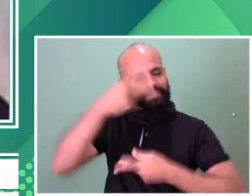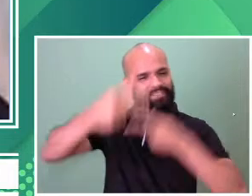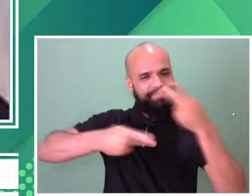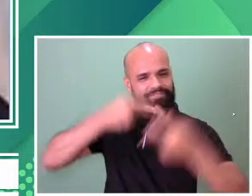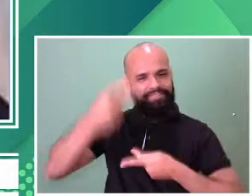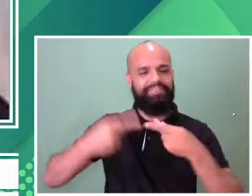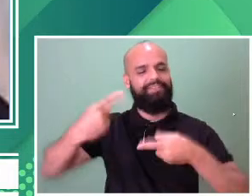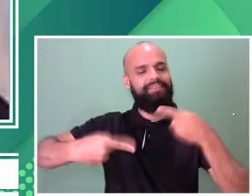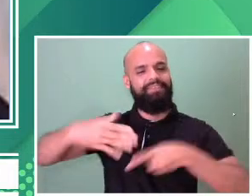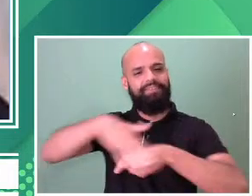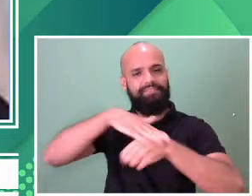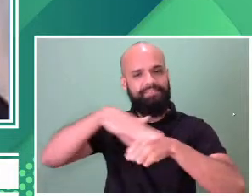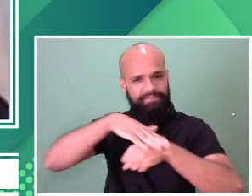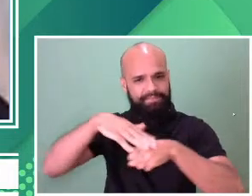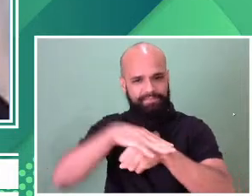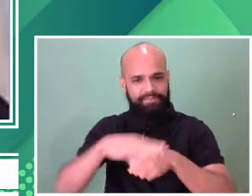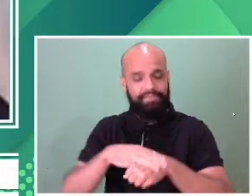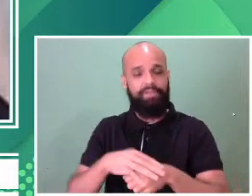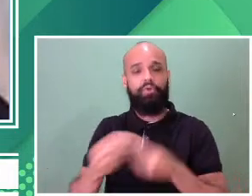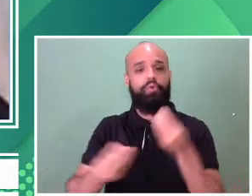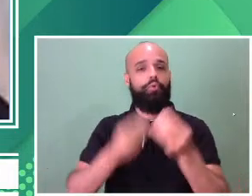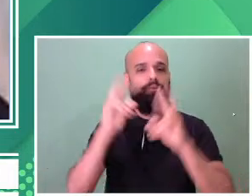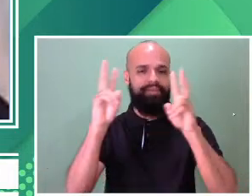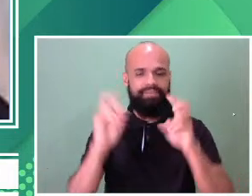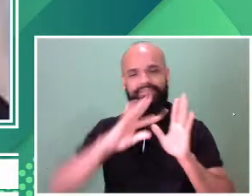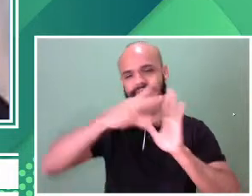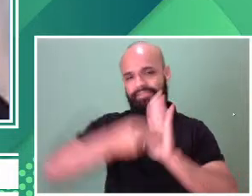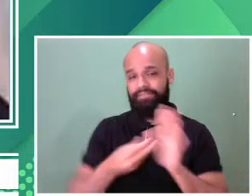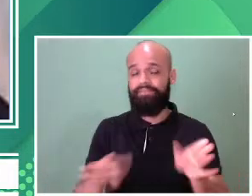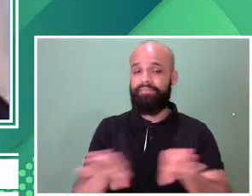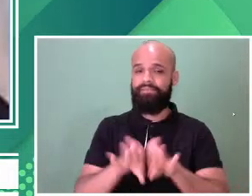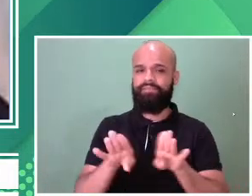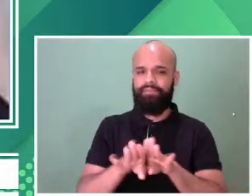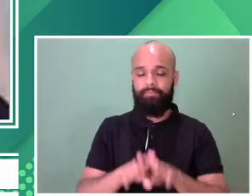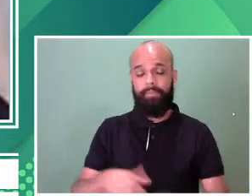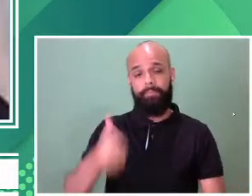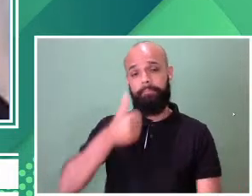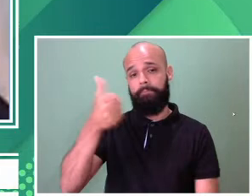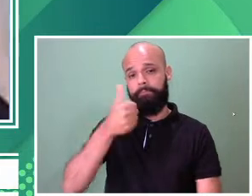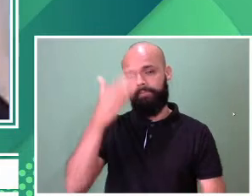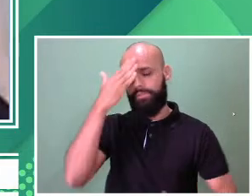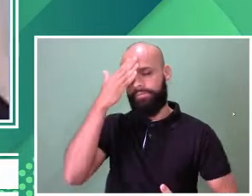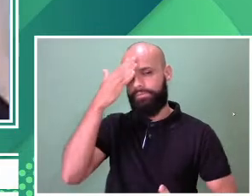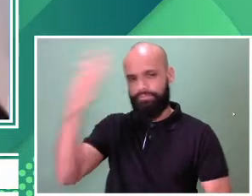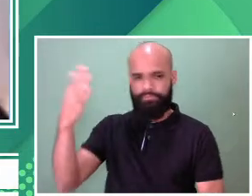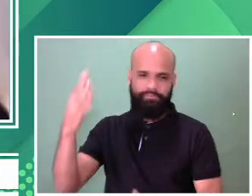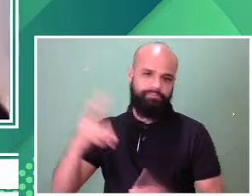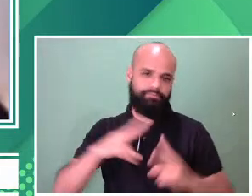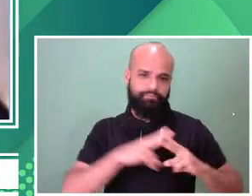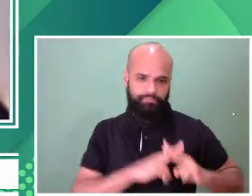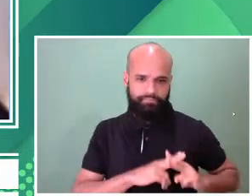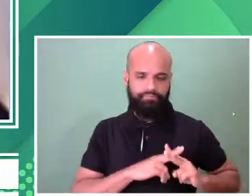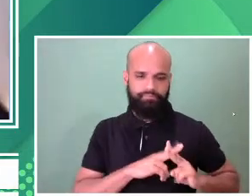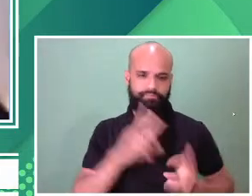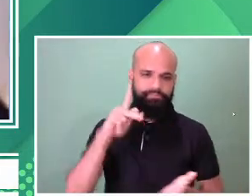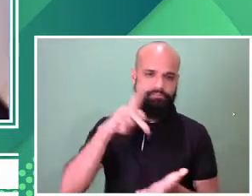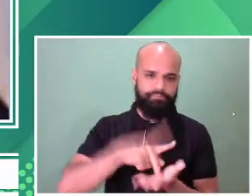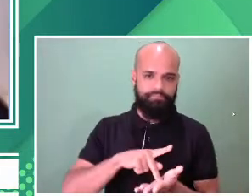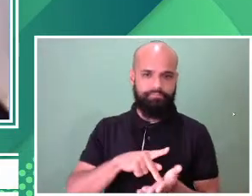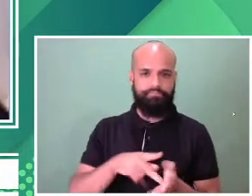do nosso Devir Amazônia. Gostaria, primeiramente, de agradecer à Universidade Federal de Rondônia,